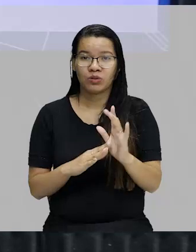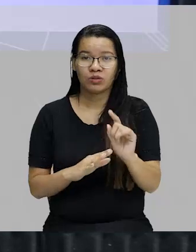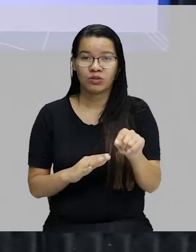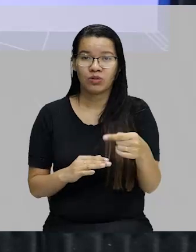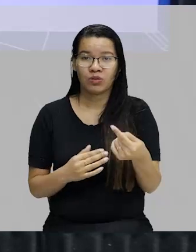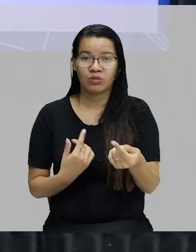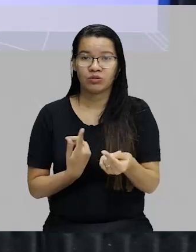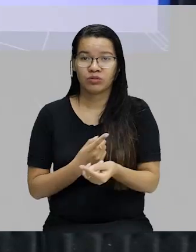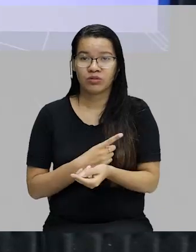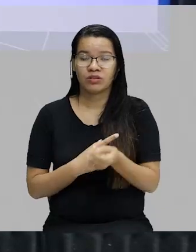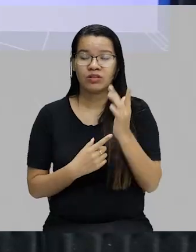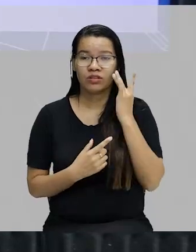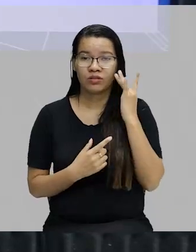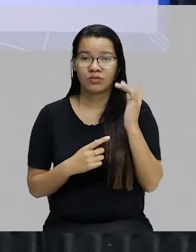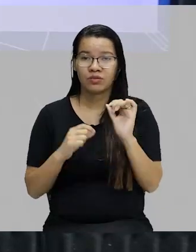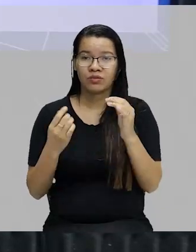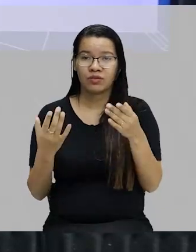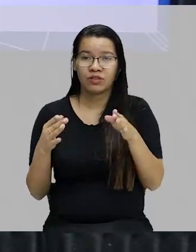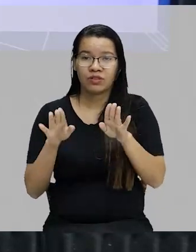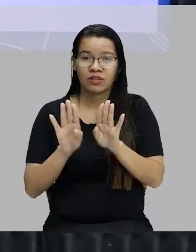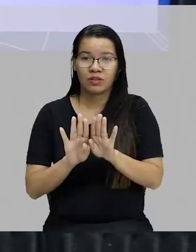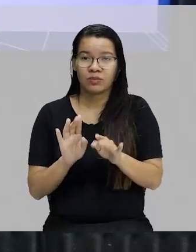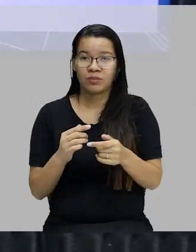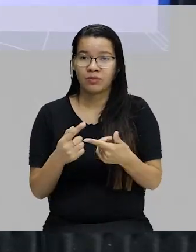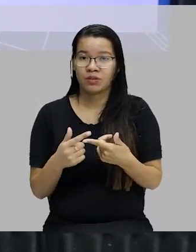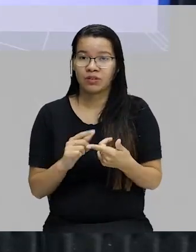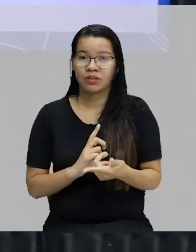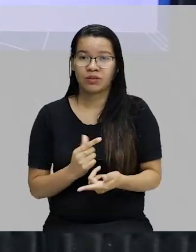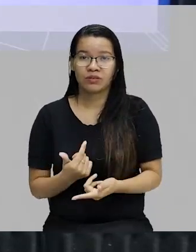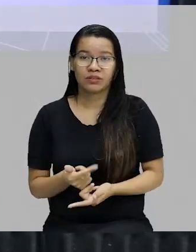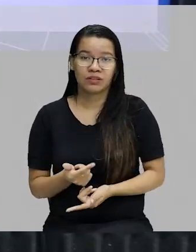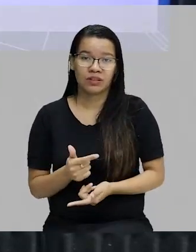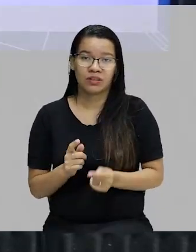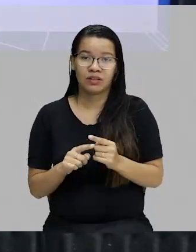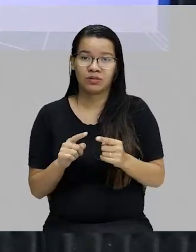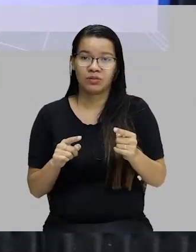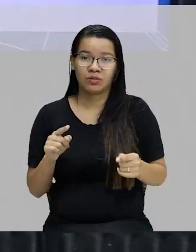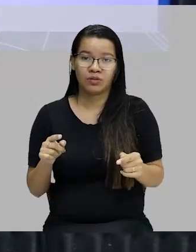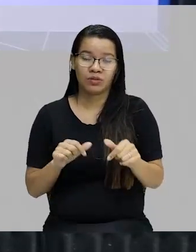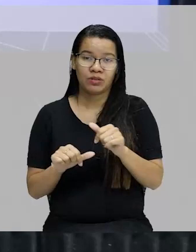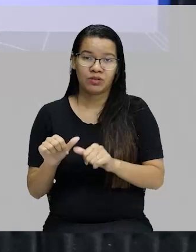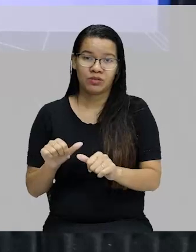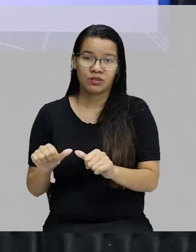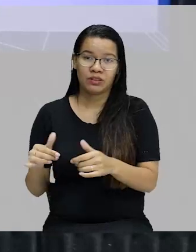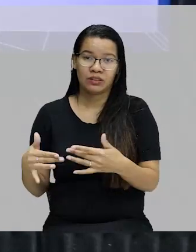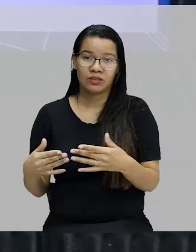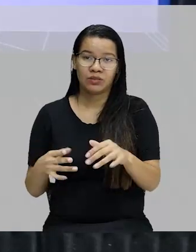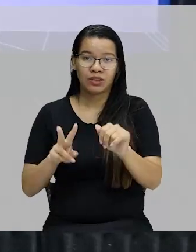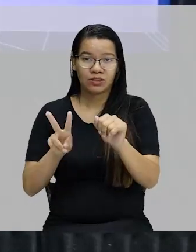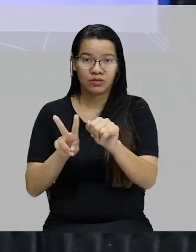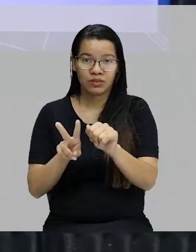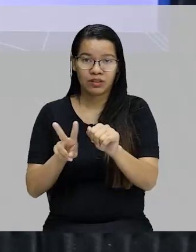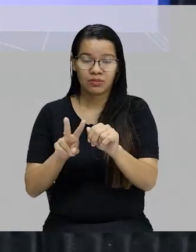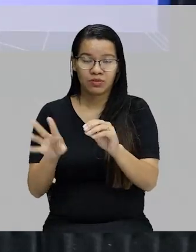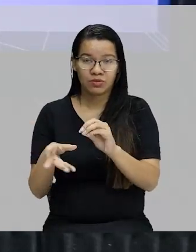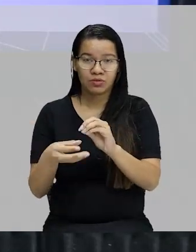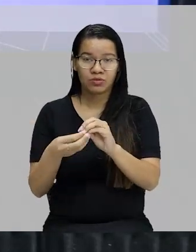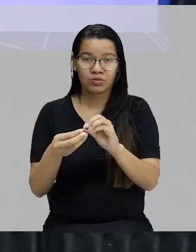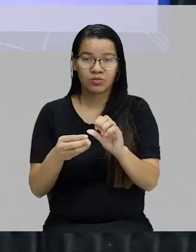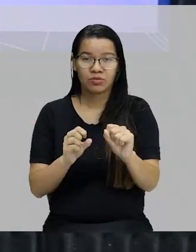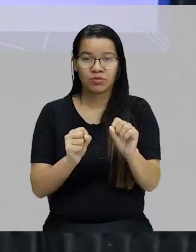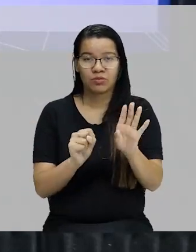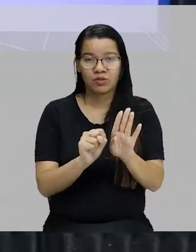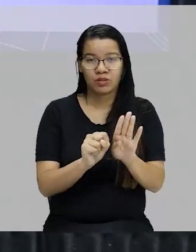alteração. Bom? Along with nouns, verbs and adjectives. Então, é o advérbio junto com os substantivos, os verbos